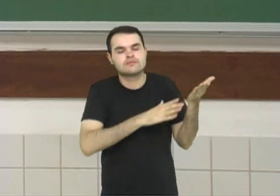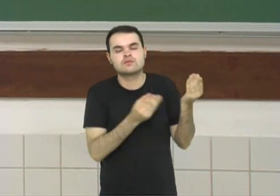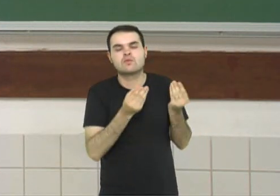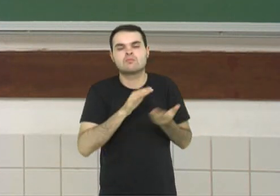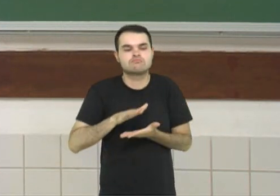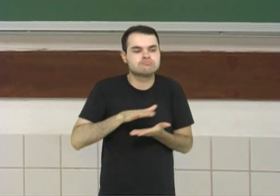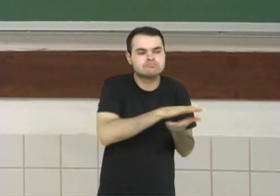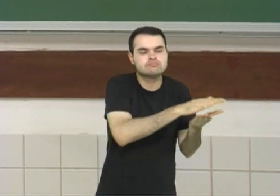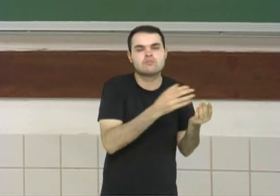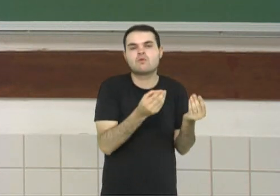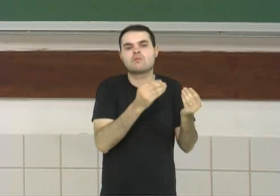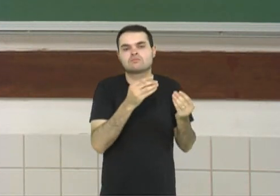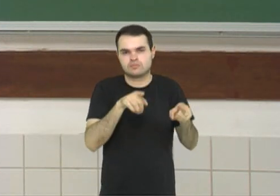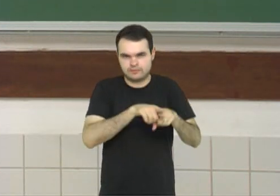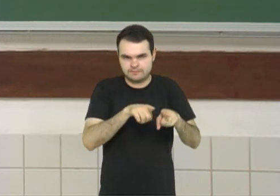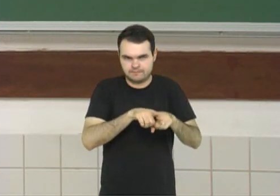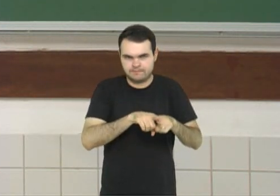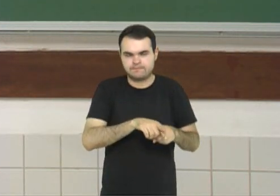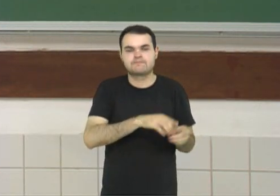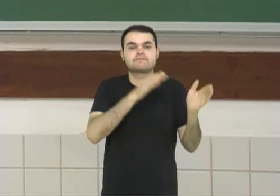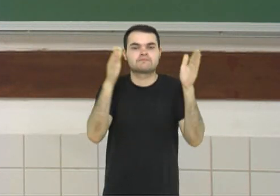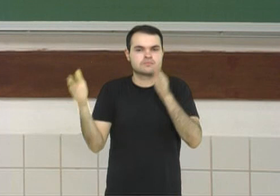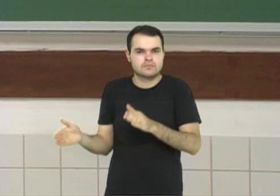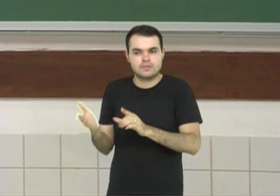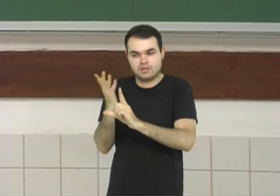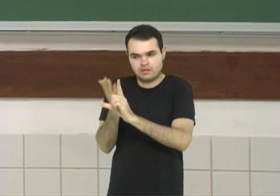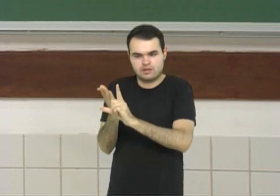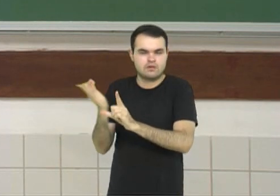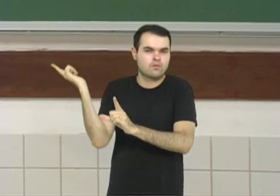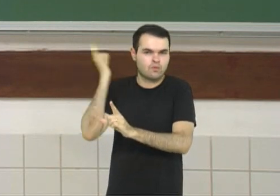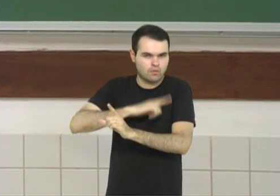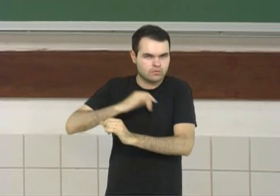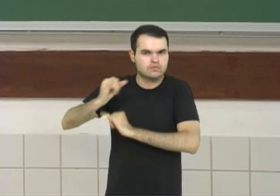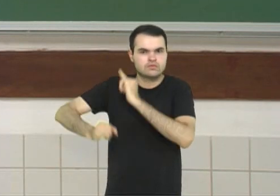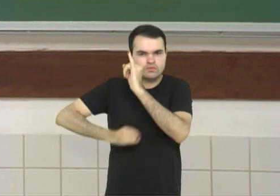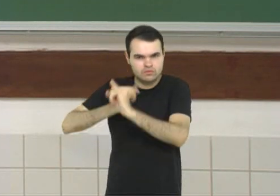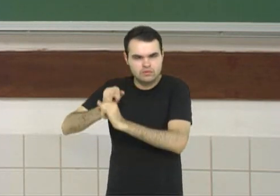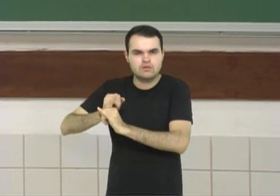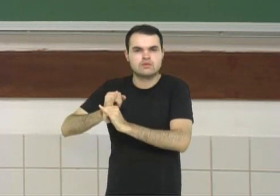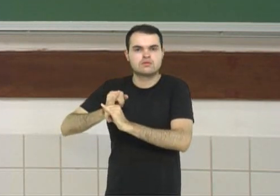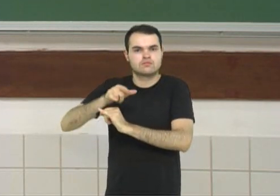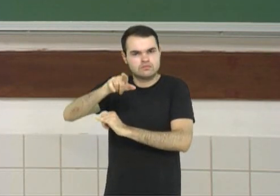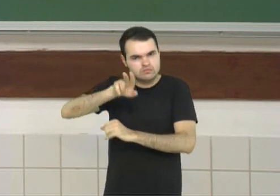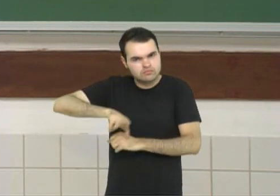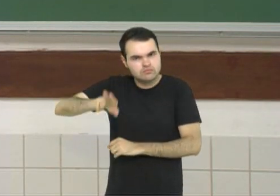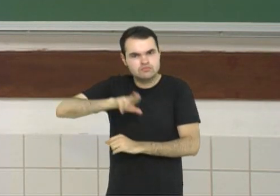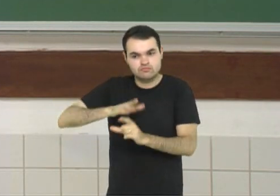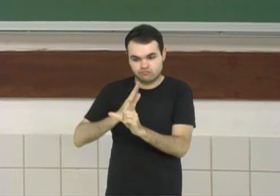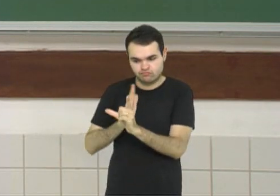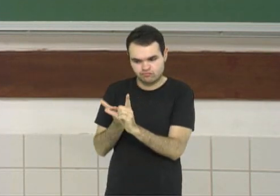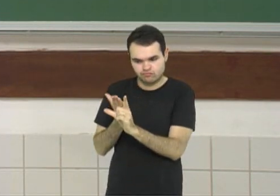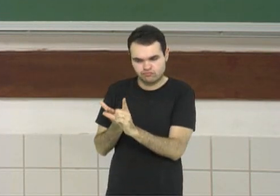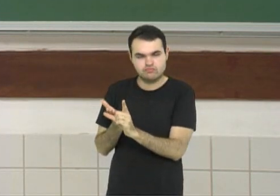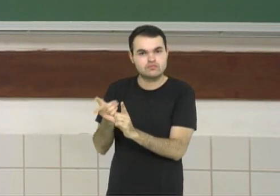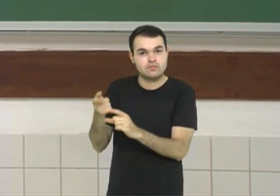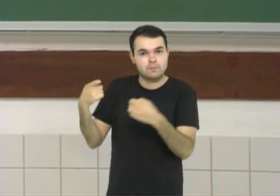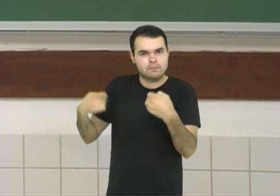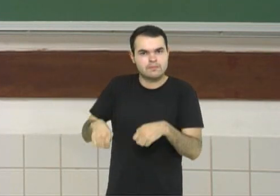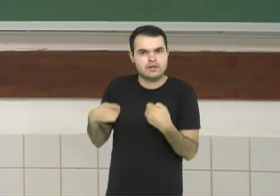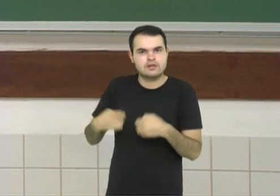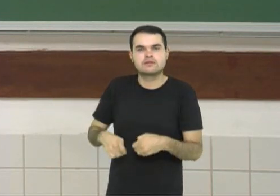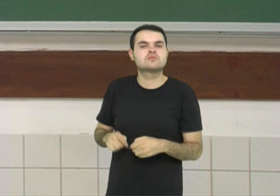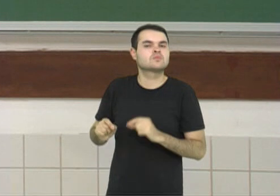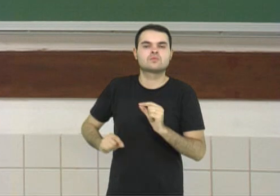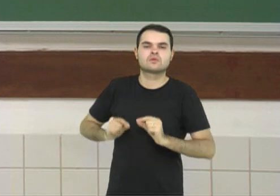das atividades impressas. Já se você tem acesso à internet e está usando o Google Classroom, não esqueça